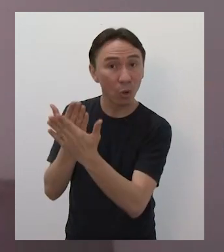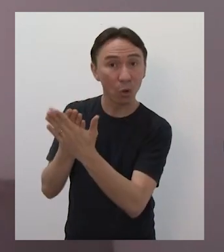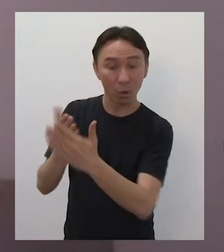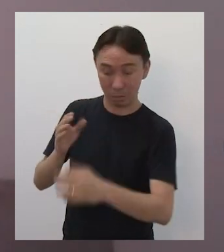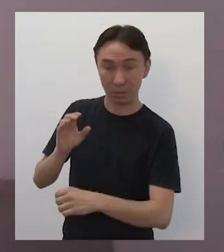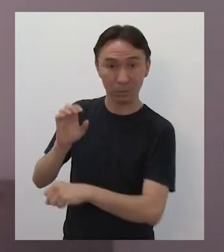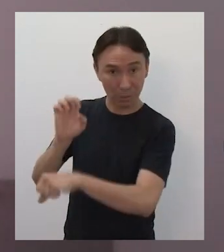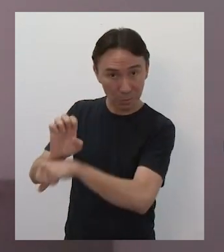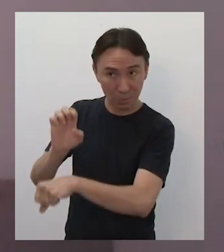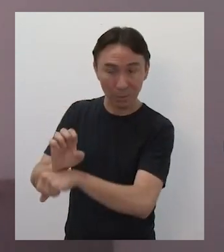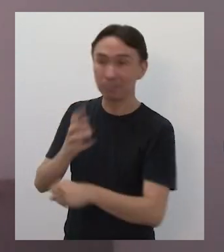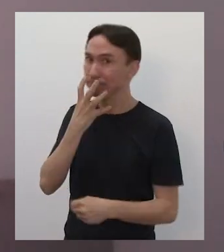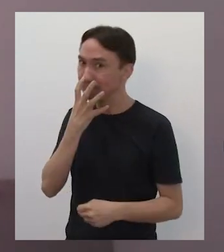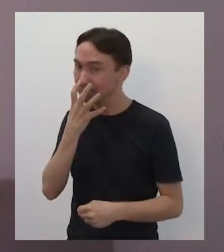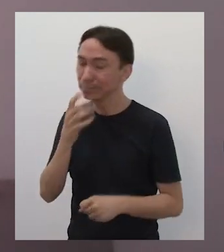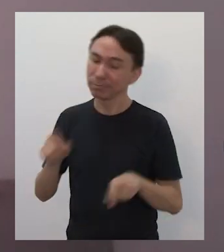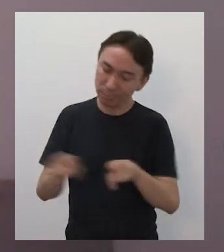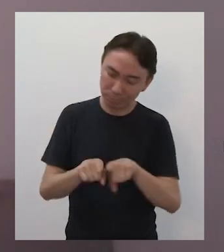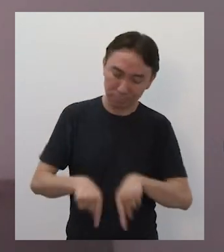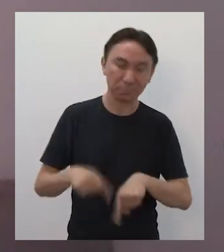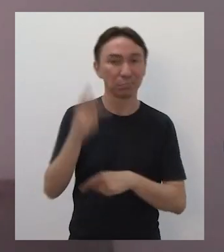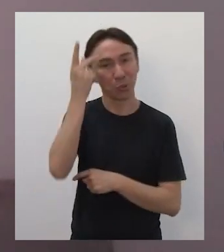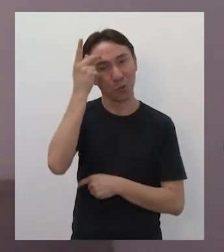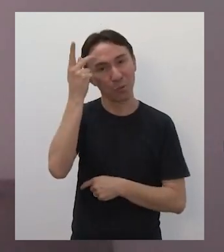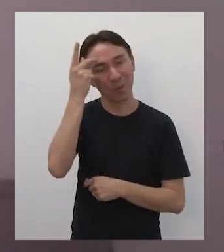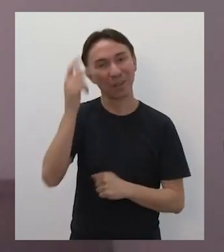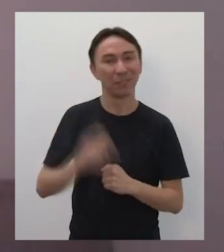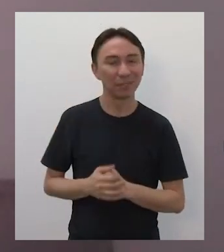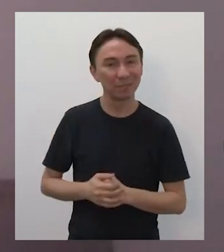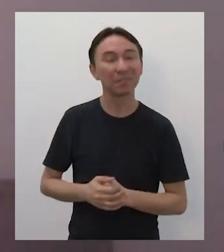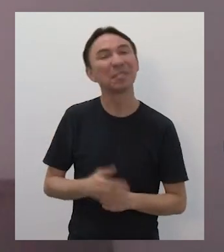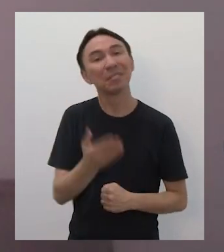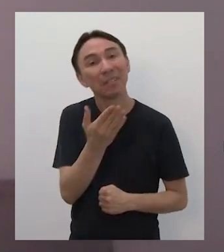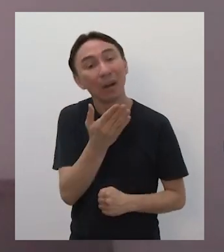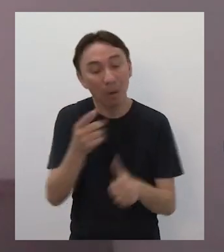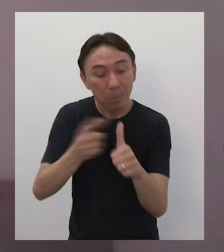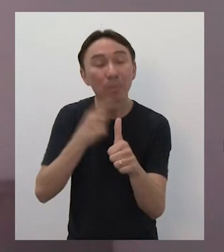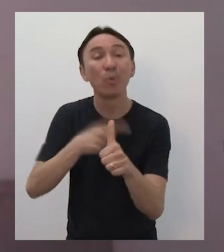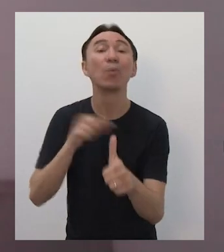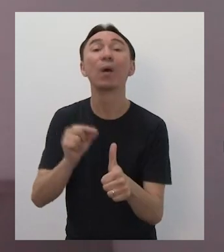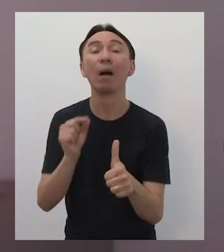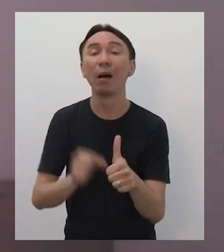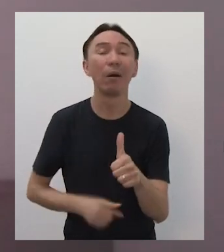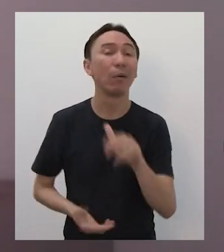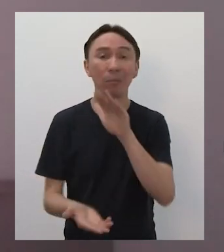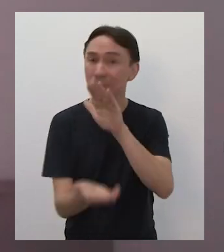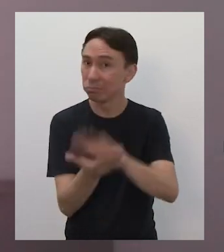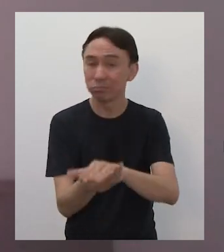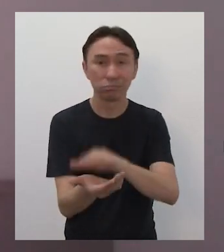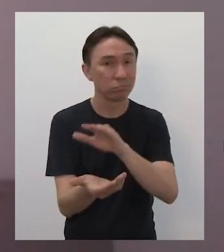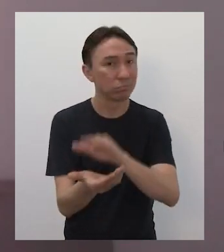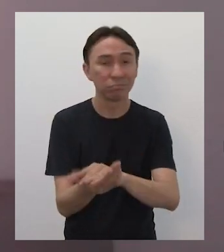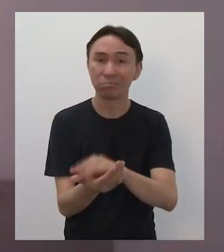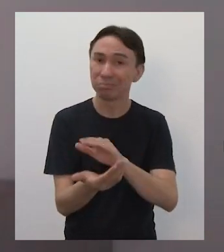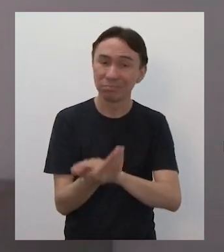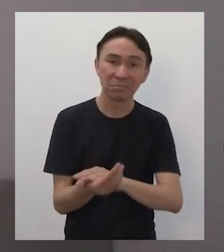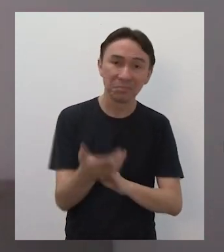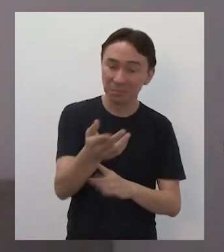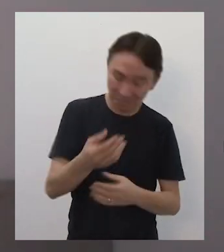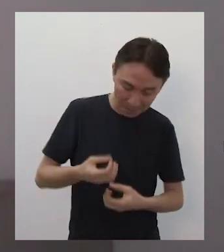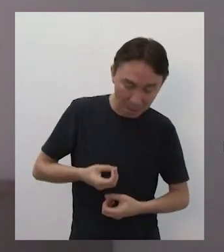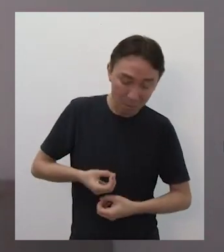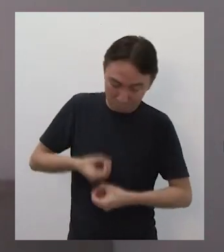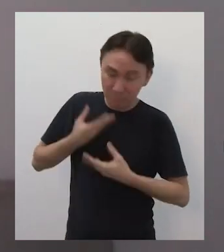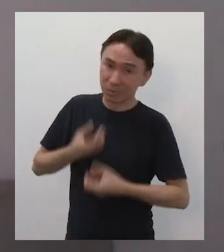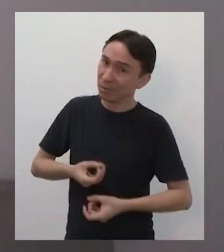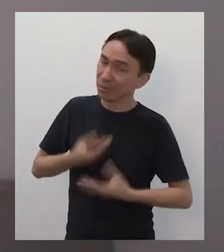queridos. Will, primeiro, parabéns, eu acho lindo poesia